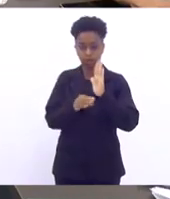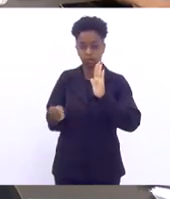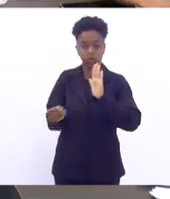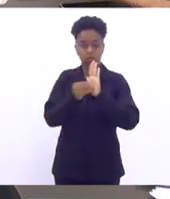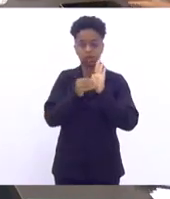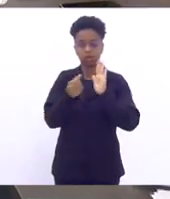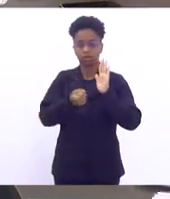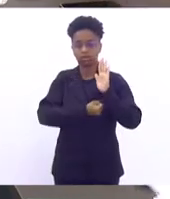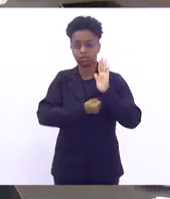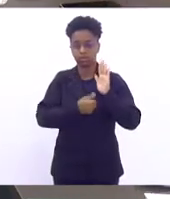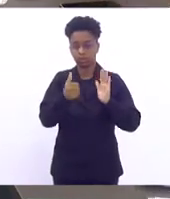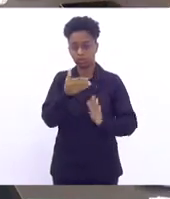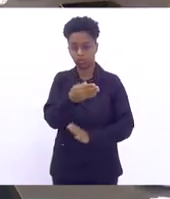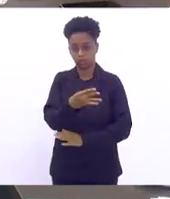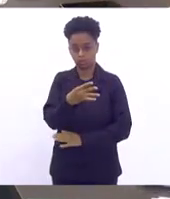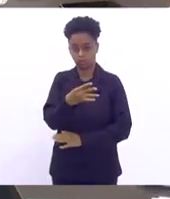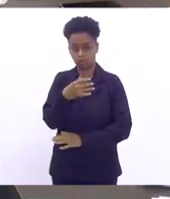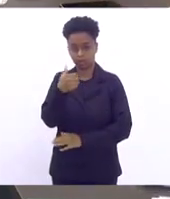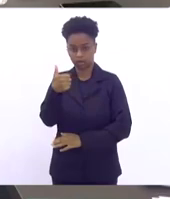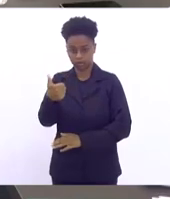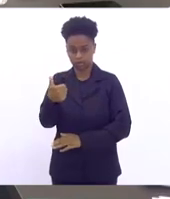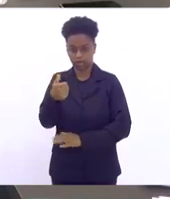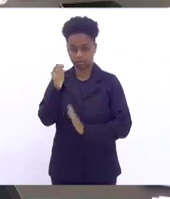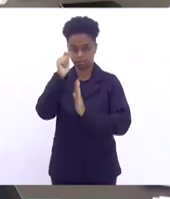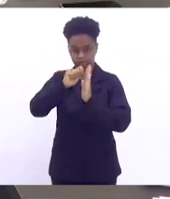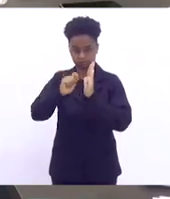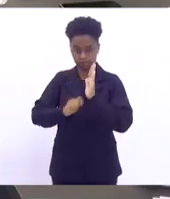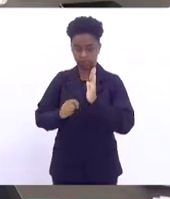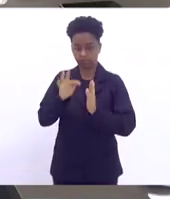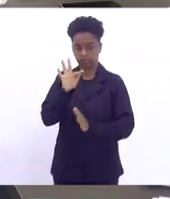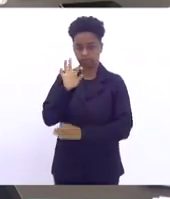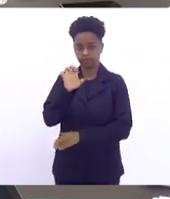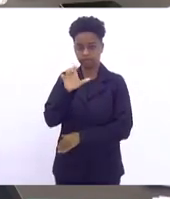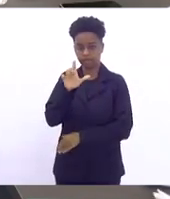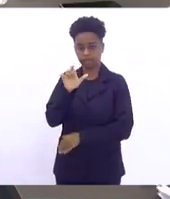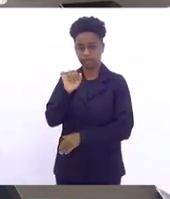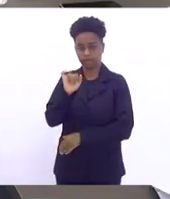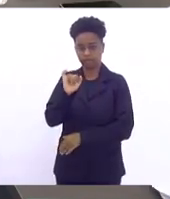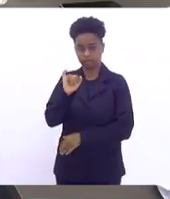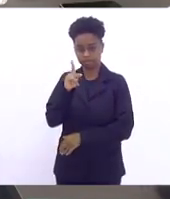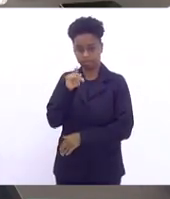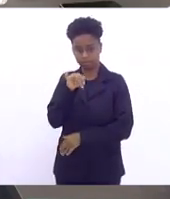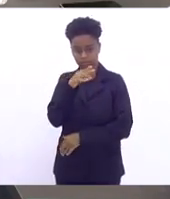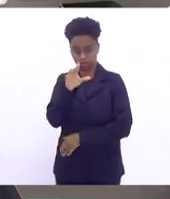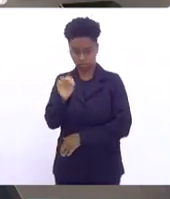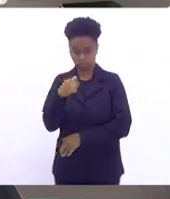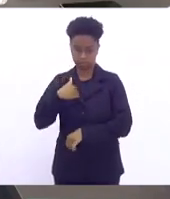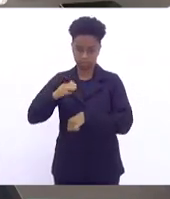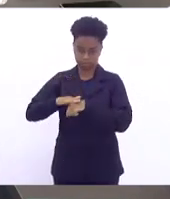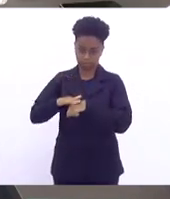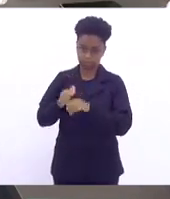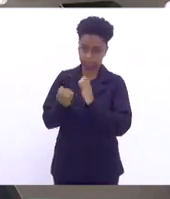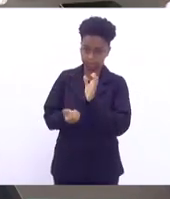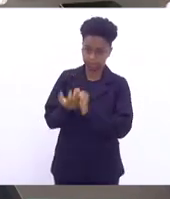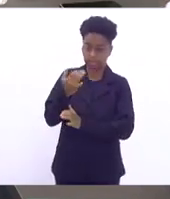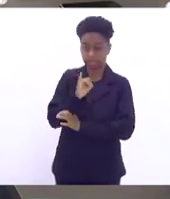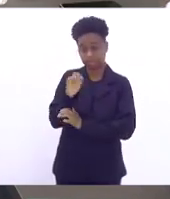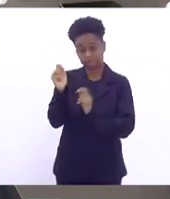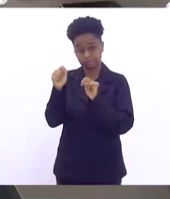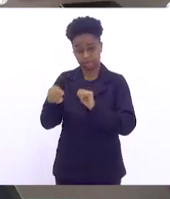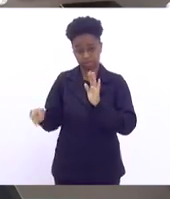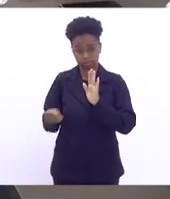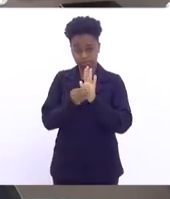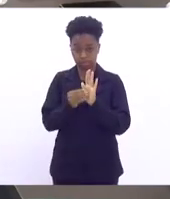41 que está sobre relatoria do deputado Felipe raves é um projeto de minha autoria se puder colocar eu